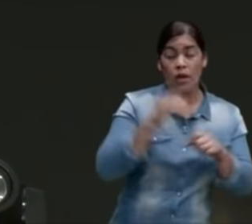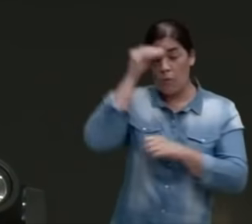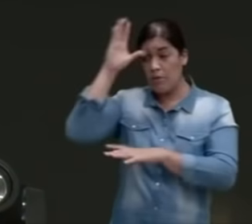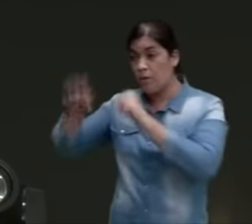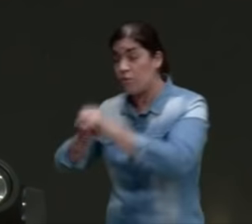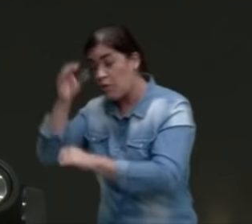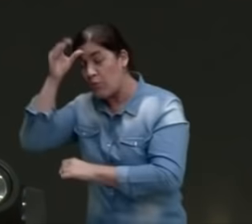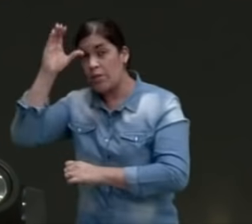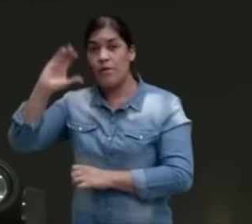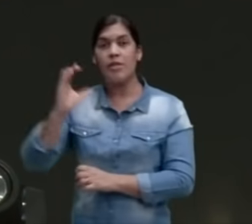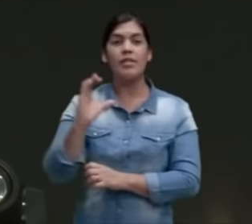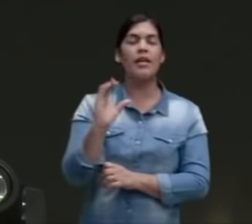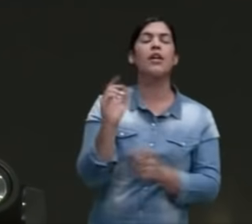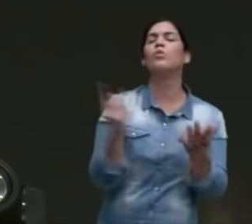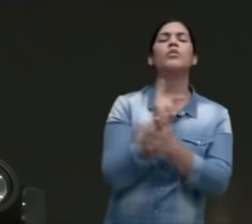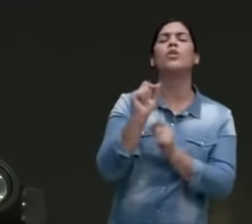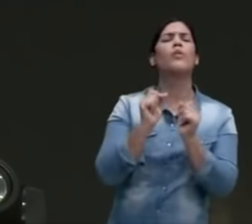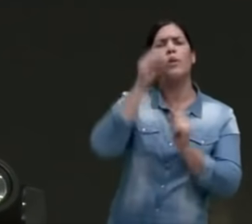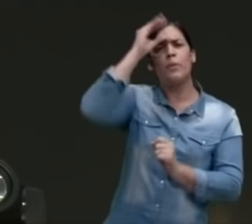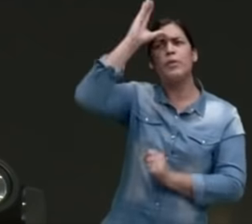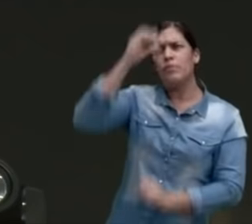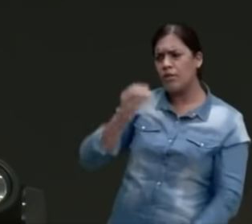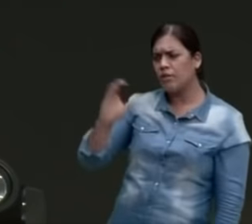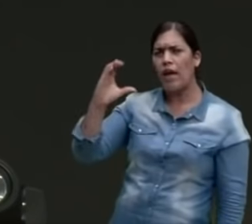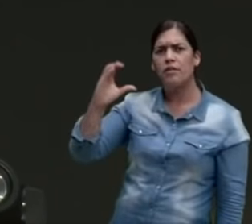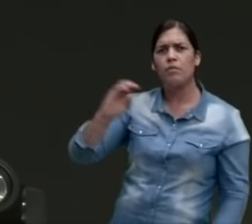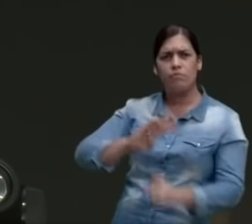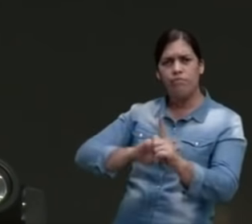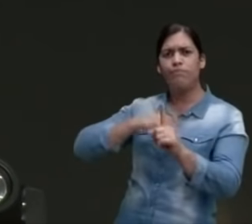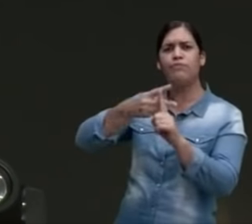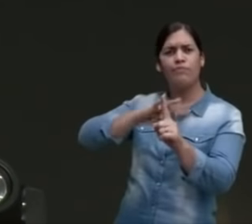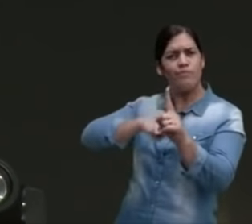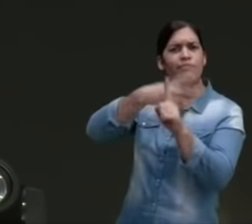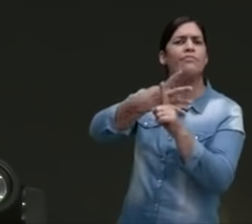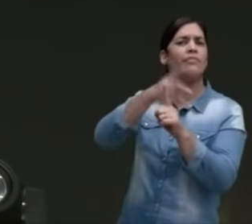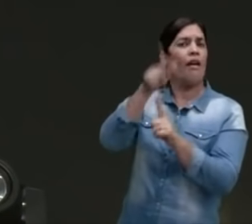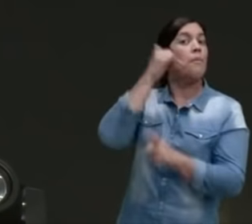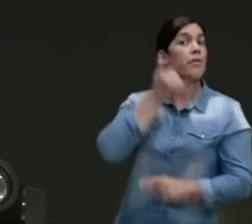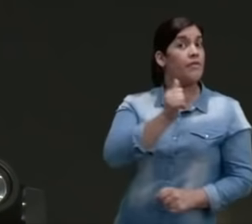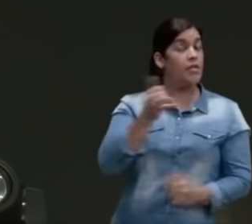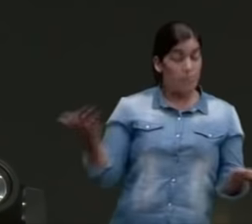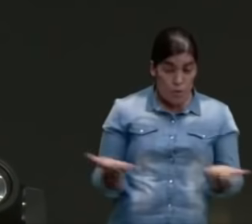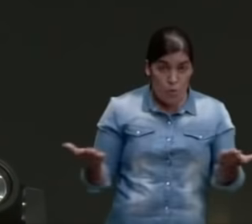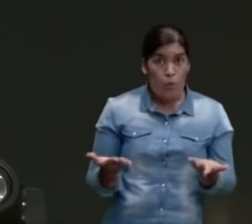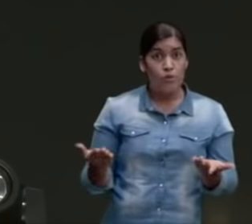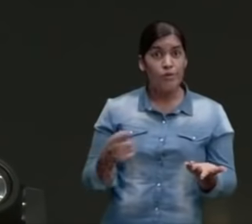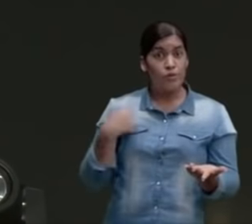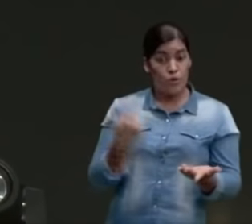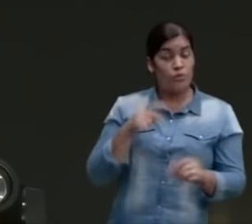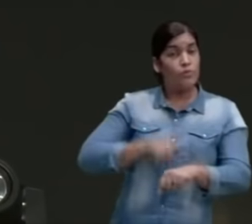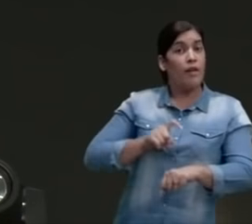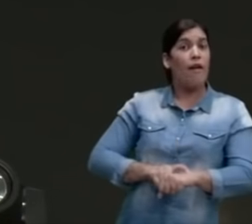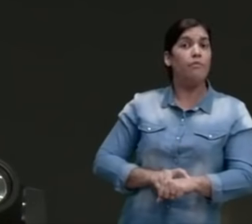a ciência se multiplicará. Então, essa é uma profecia para os nossos dias. Eu vou te mostrar